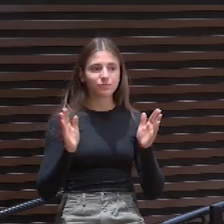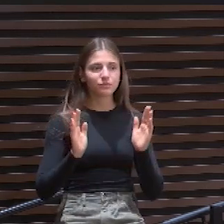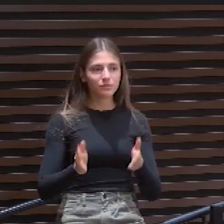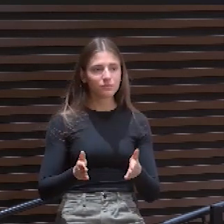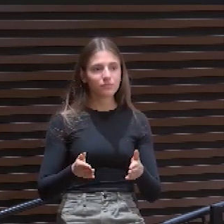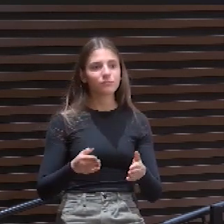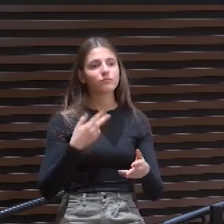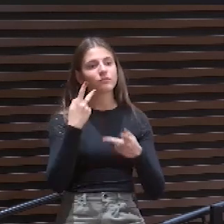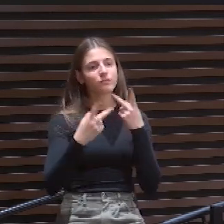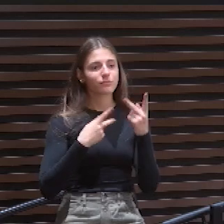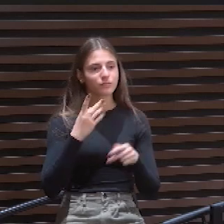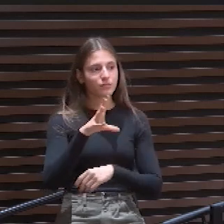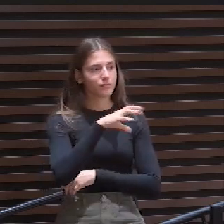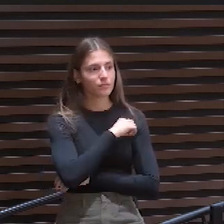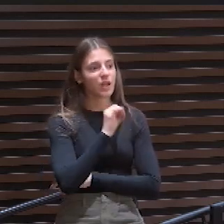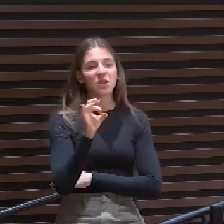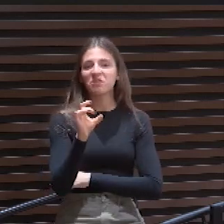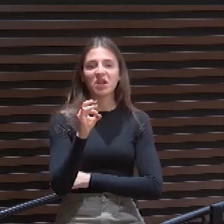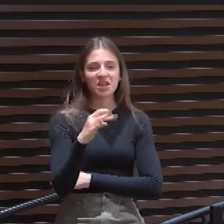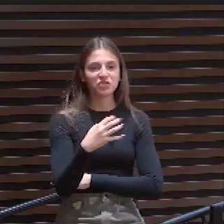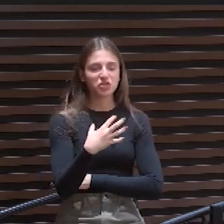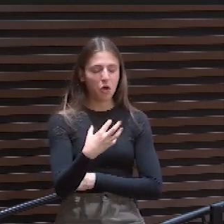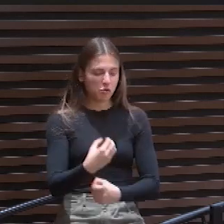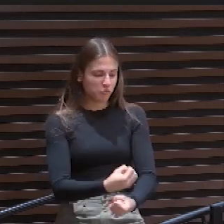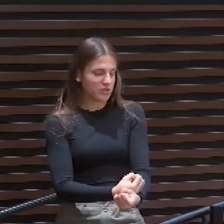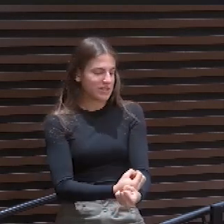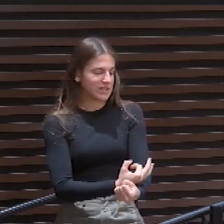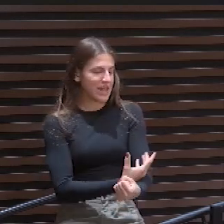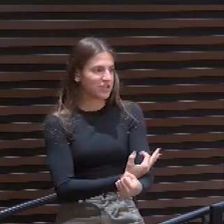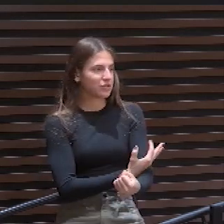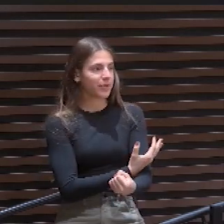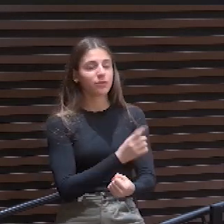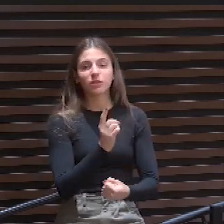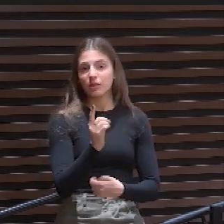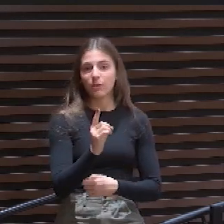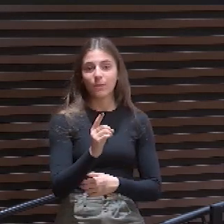sentimento. Não é uma afeição emocional, é ação.